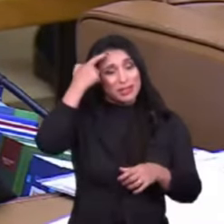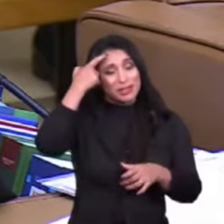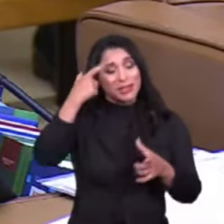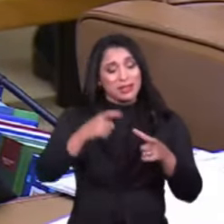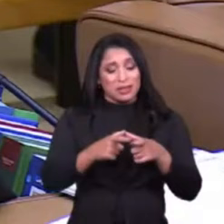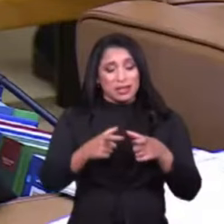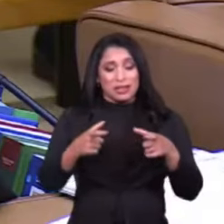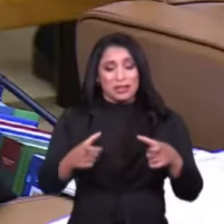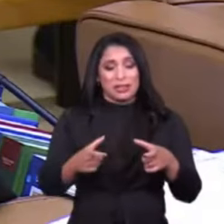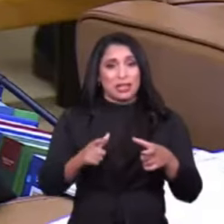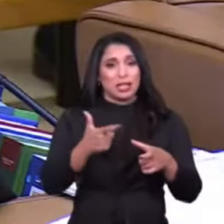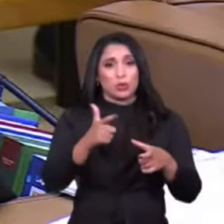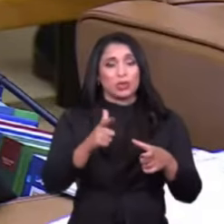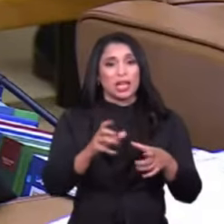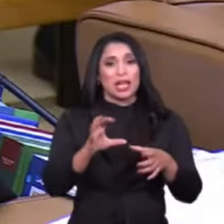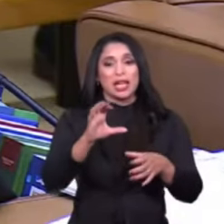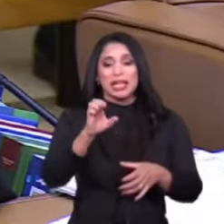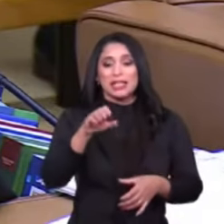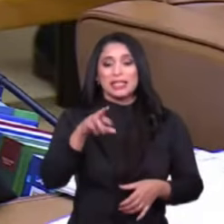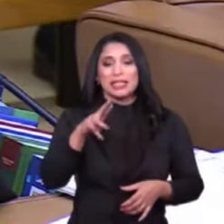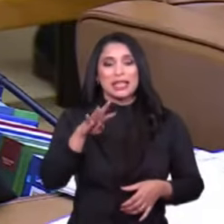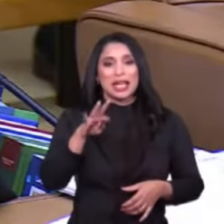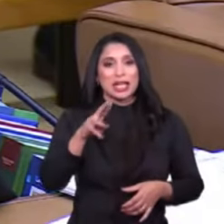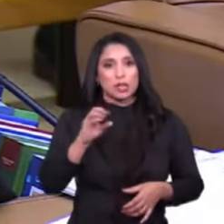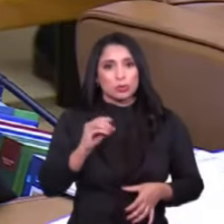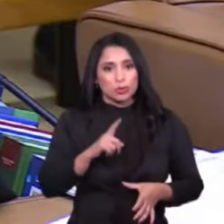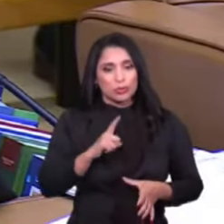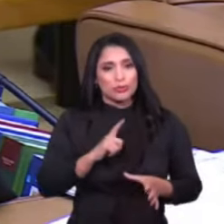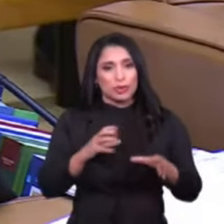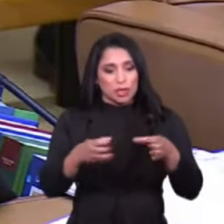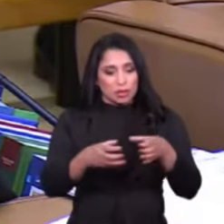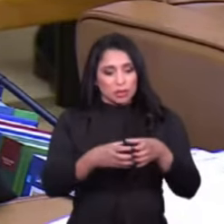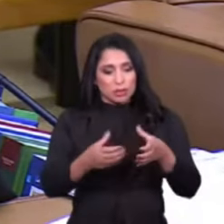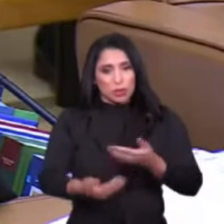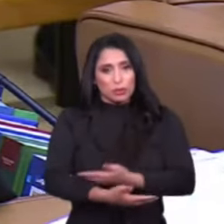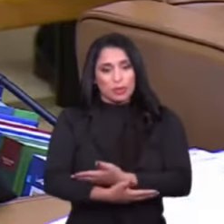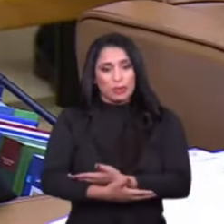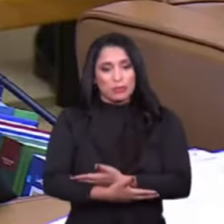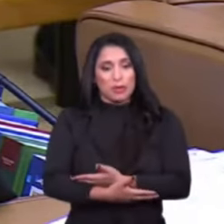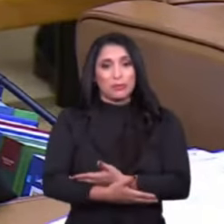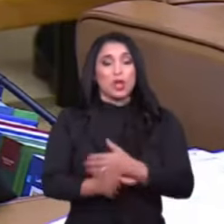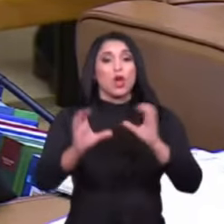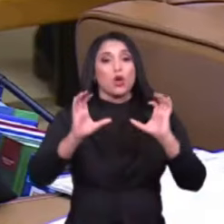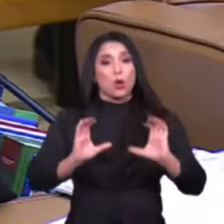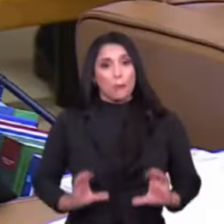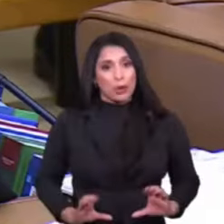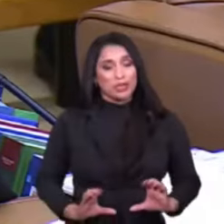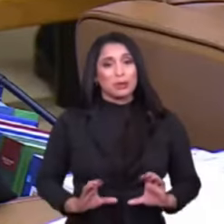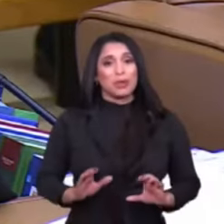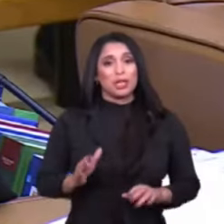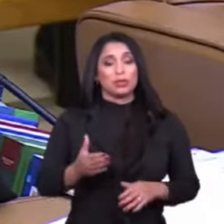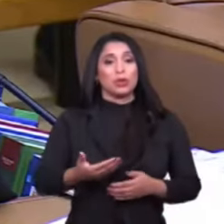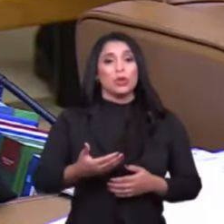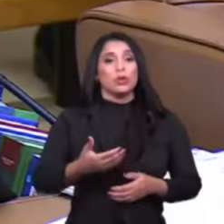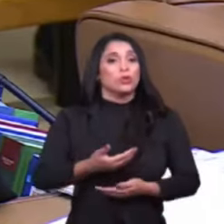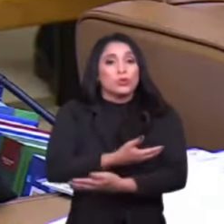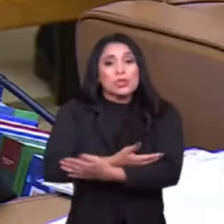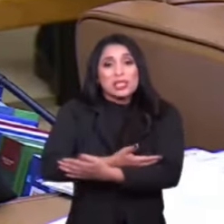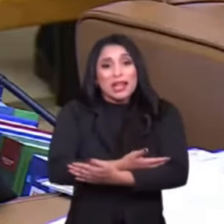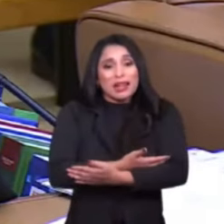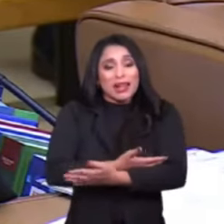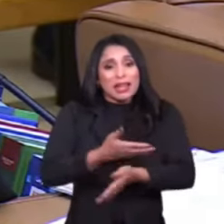Também se verificam alterações no desenvolvimento do comportamento emocional nos recém-nascidos, que foram